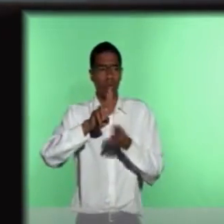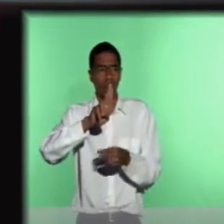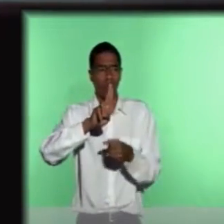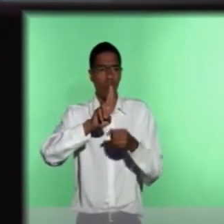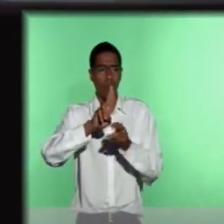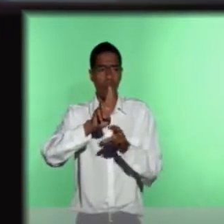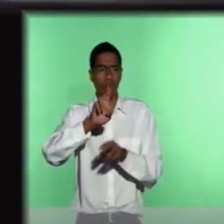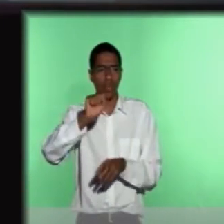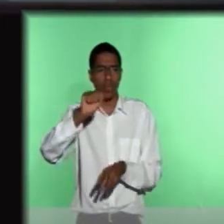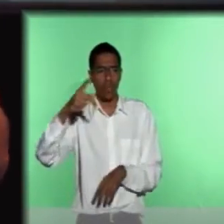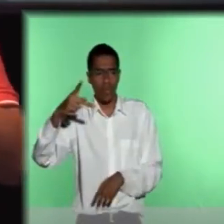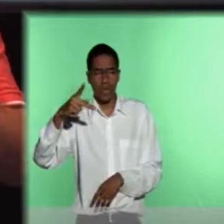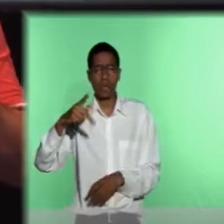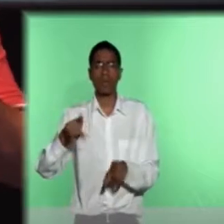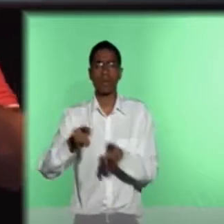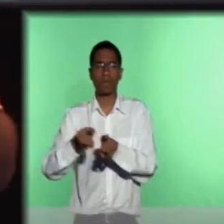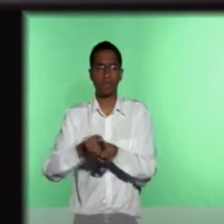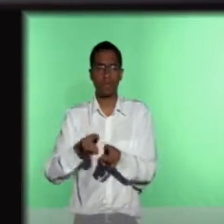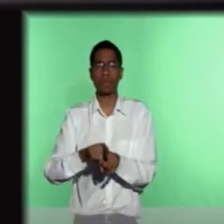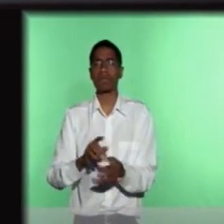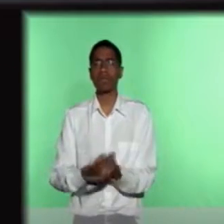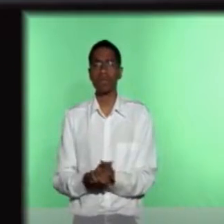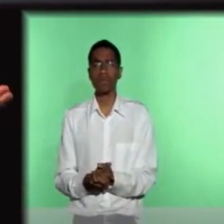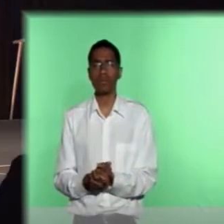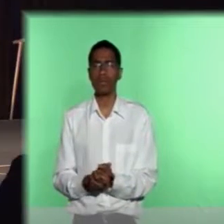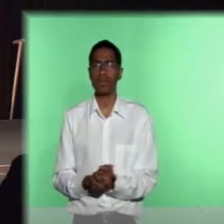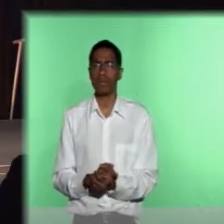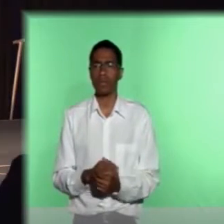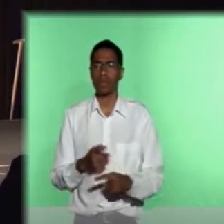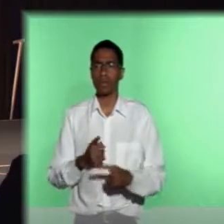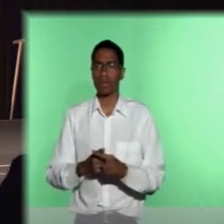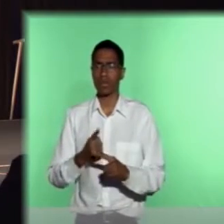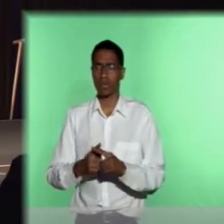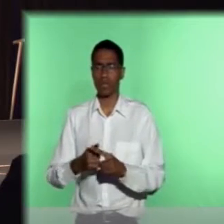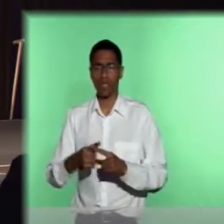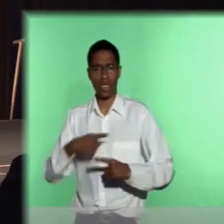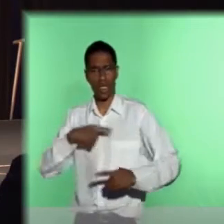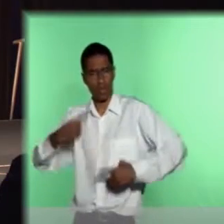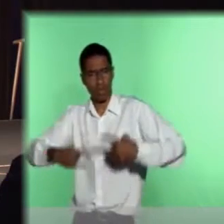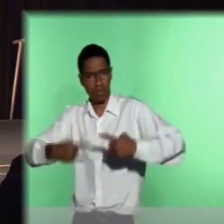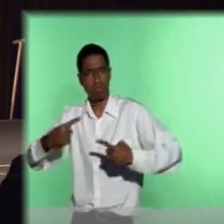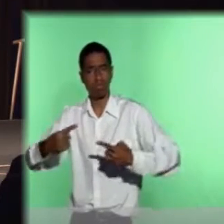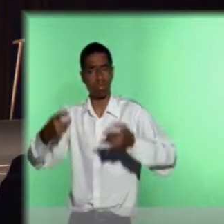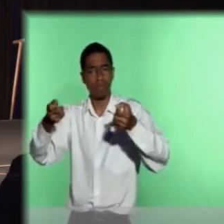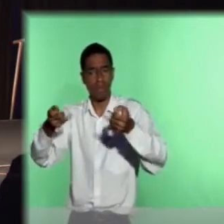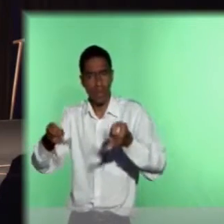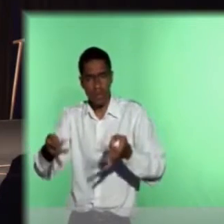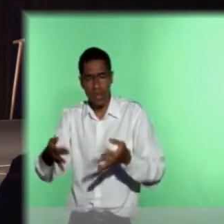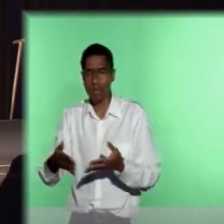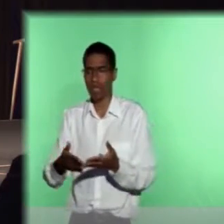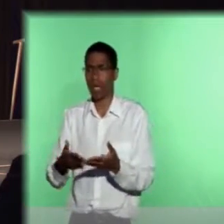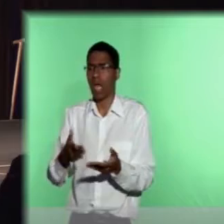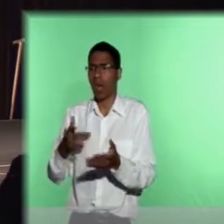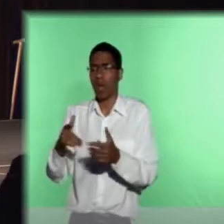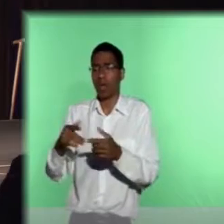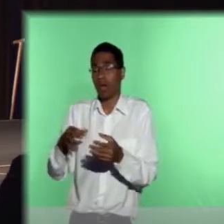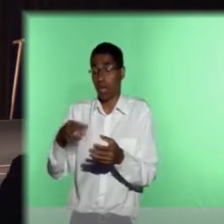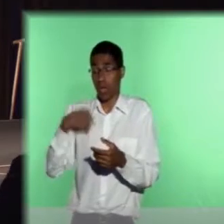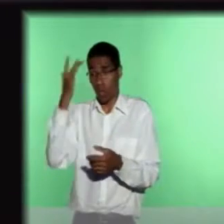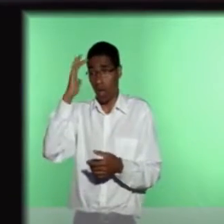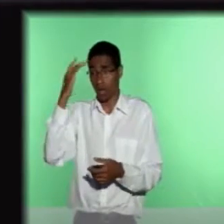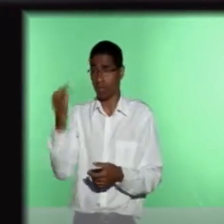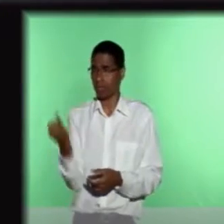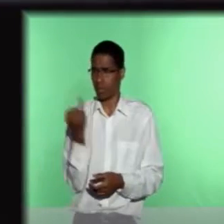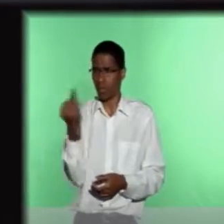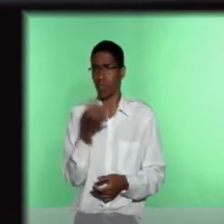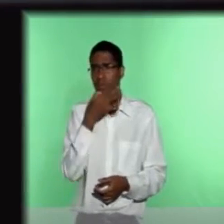avaliações externas. E eu não sou daqueles que acham que as avaliações externas devem ser totalmente desconsideradas. O que eu considero